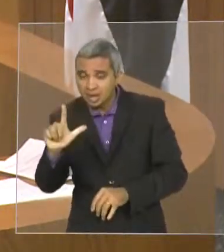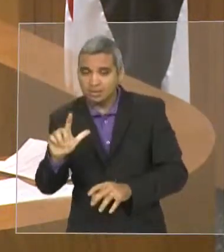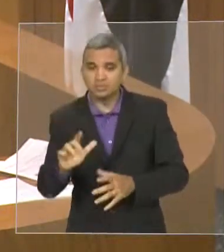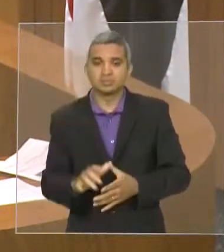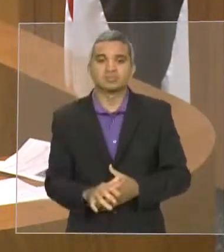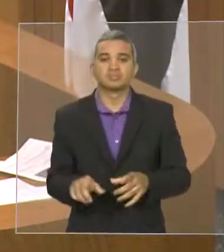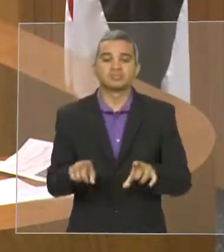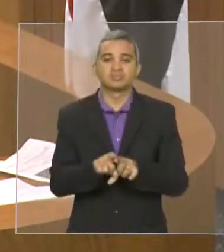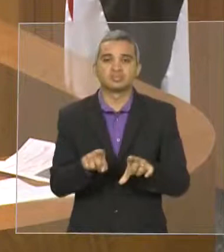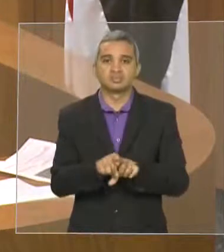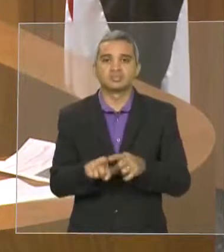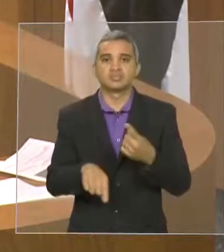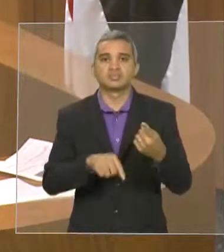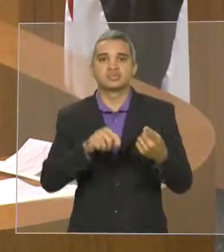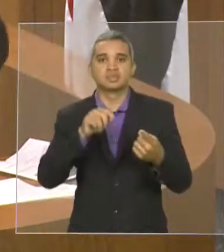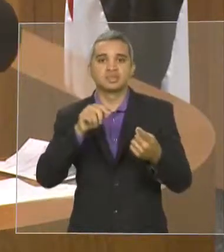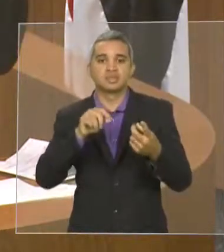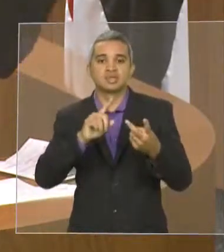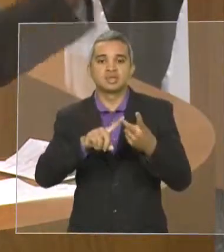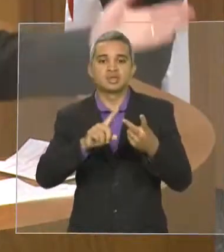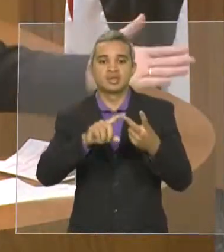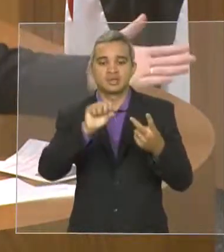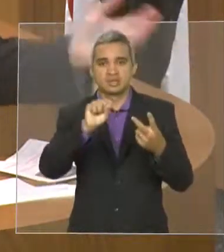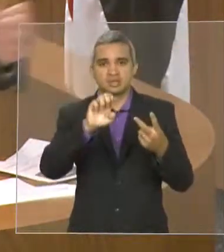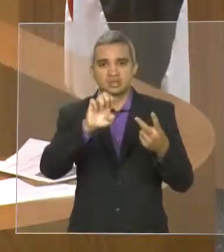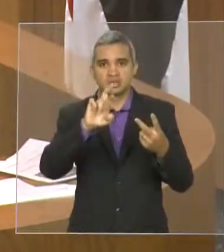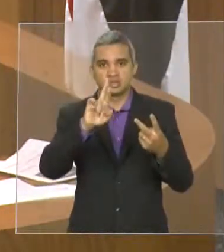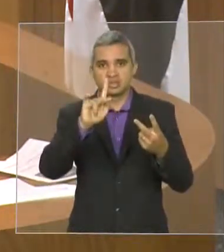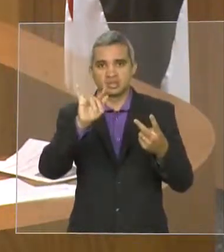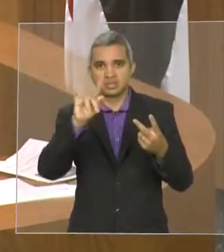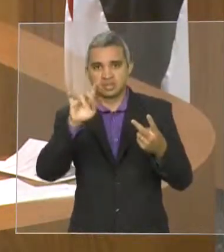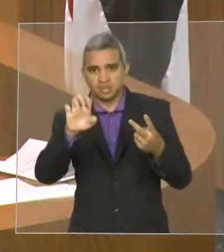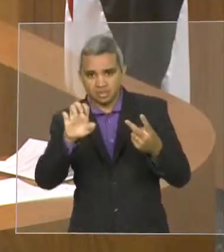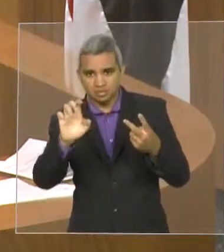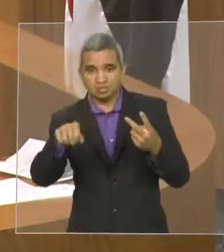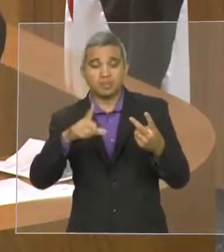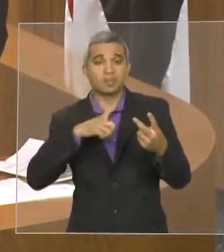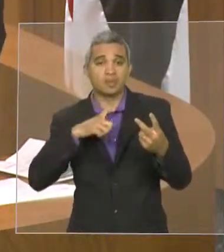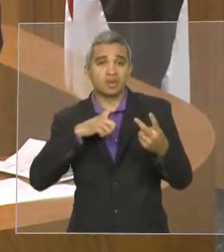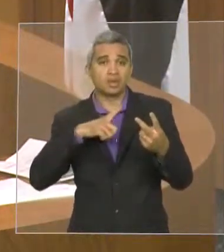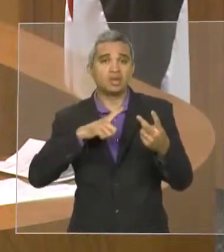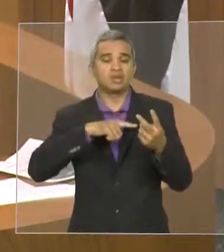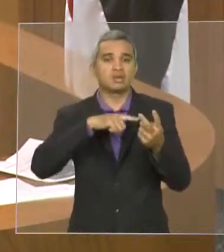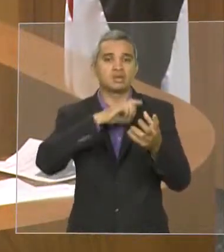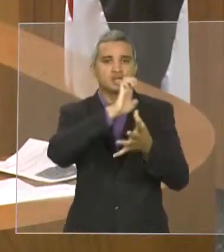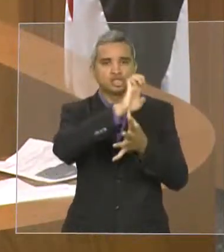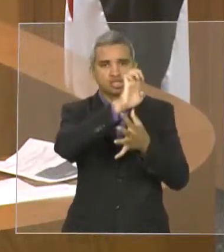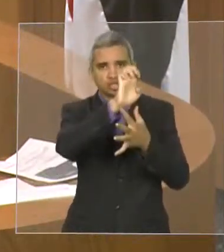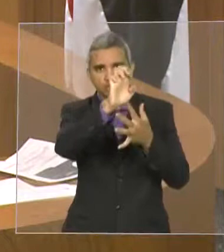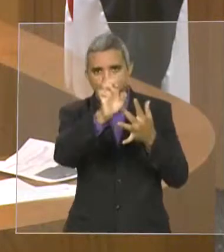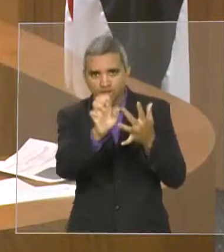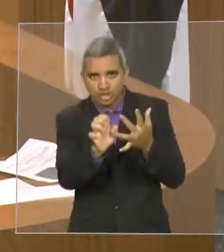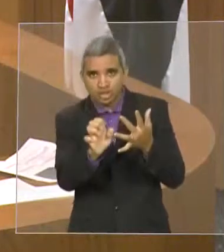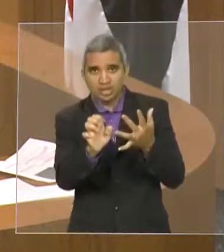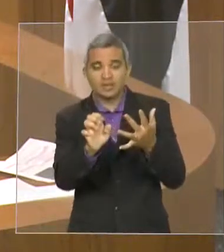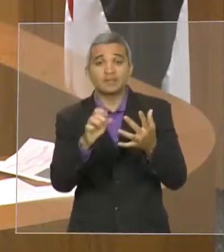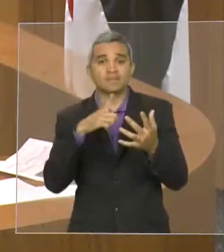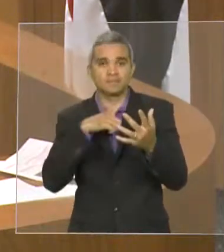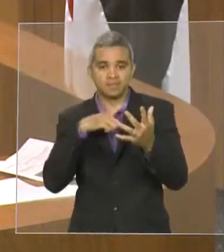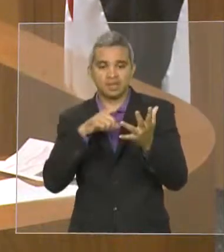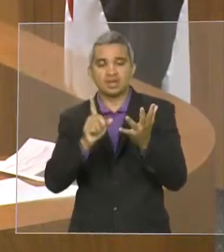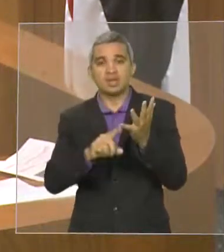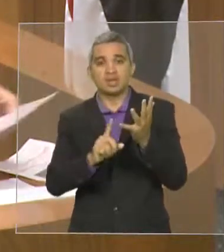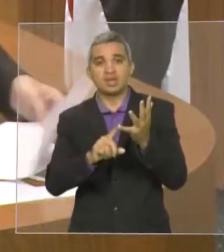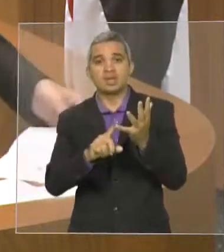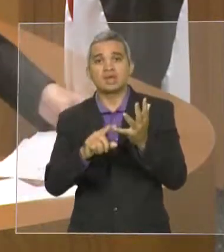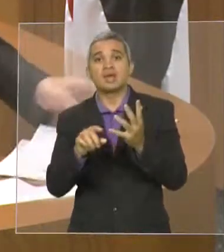Paraíba tem em sua composição, além de órgãos do Poder Executivo, representantes da Federação das Indústrias